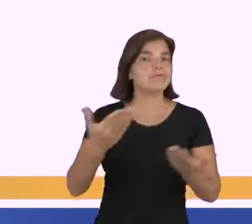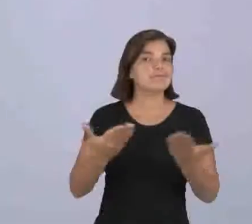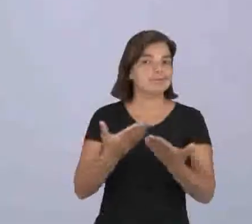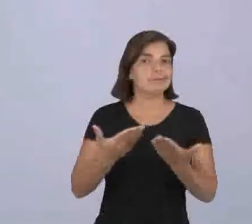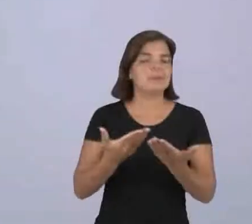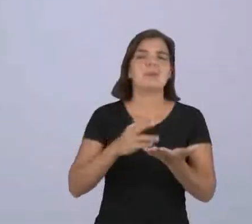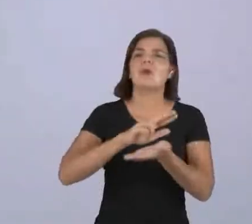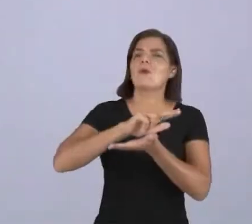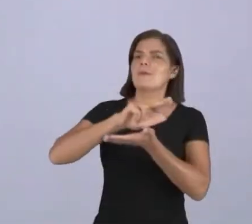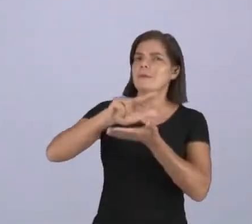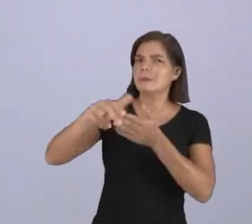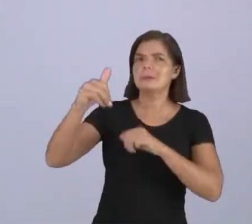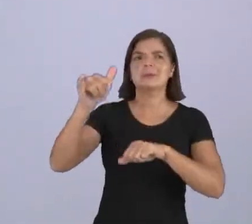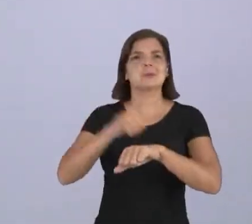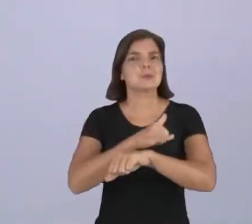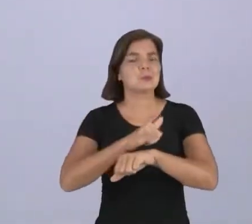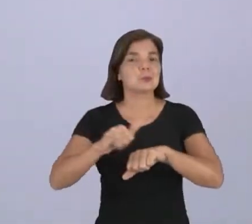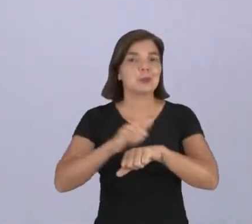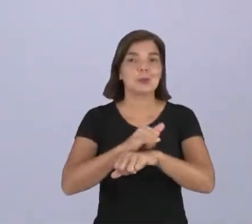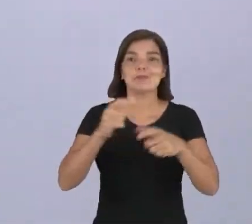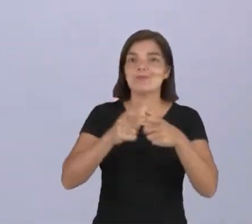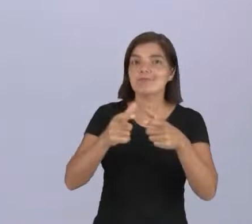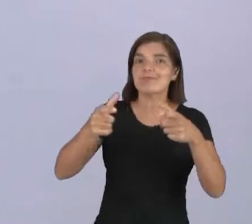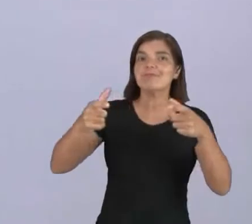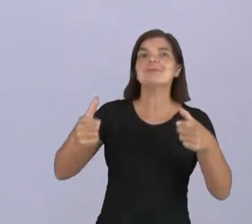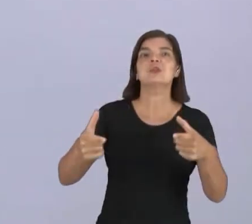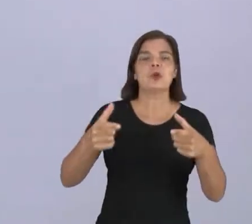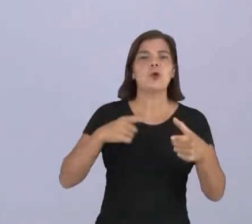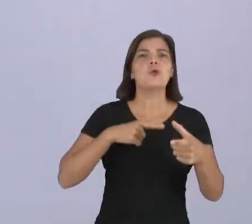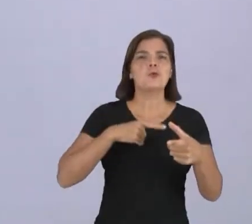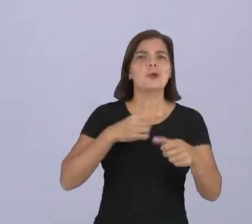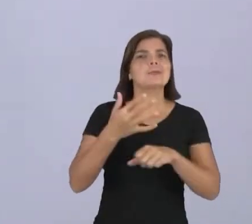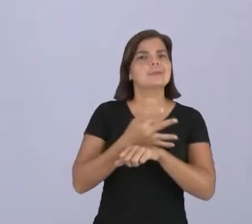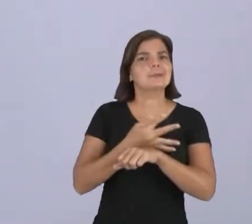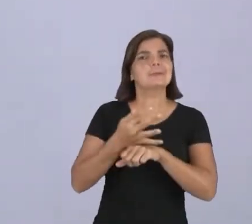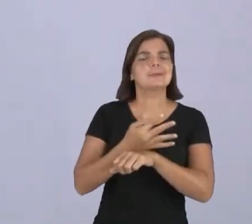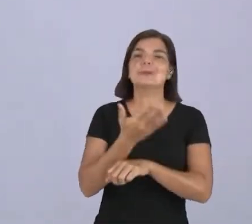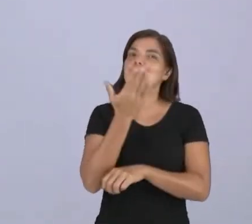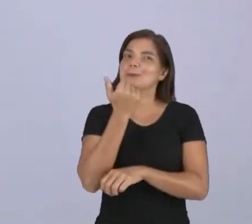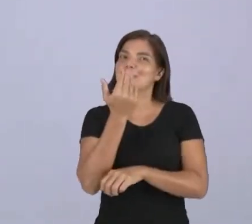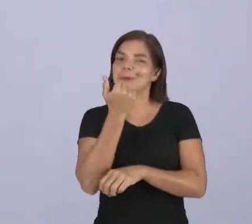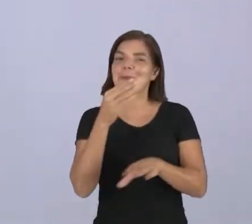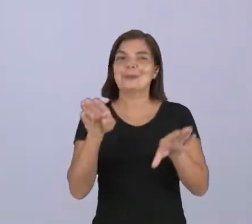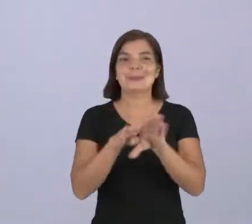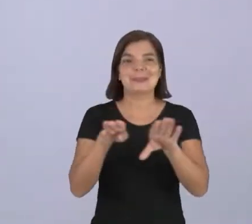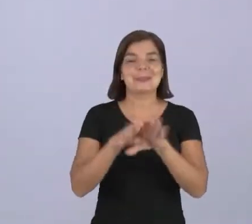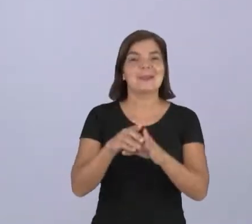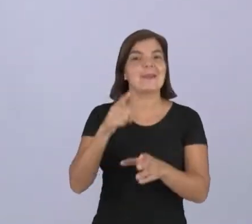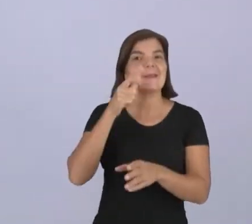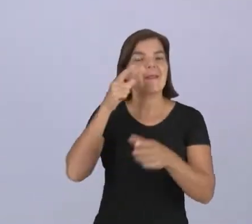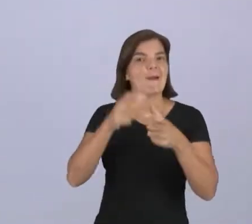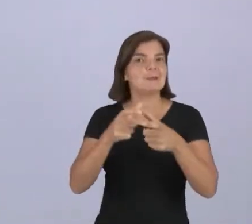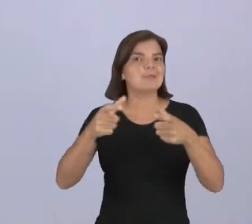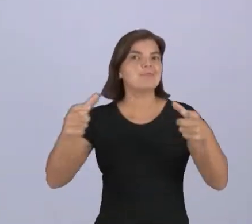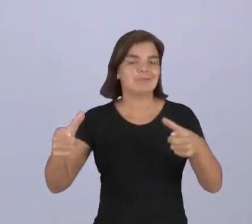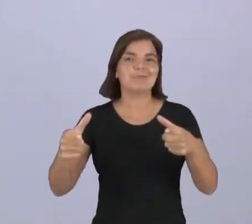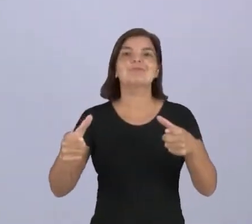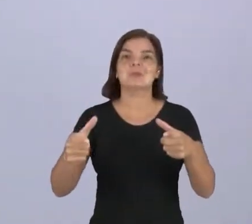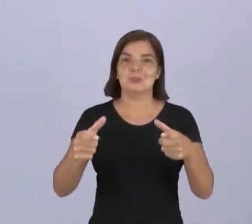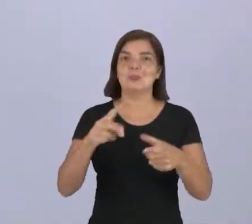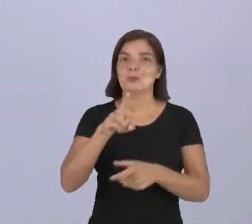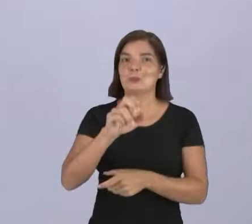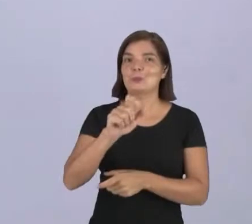hoje muitas estratégias que tentam aumentar a estabilidade dos produtos alimentícios, ou seja, que tentam alongar o prazo